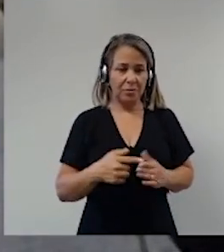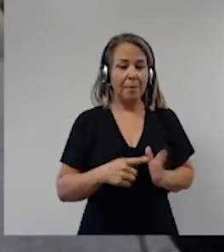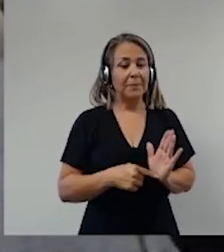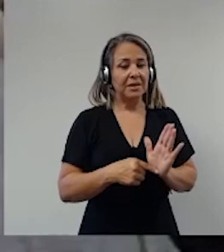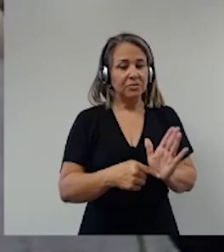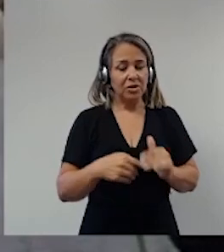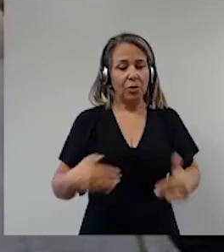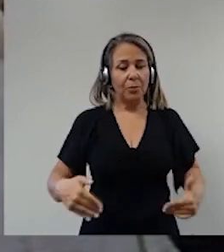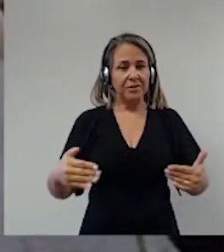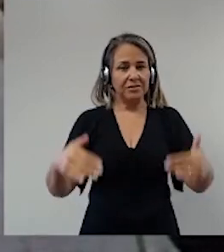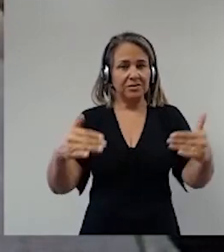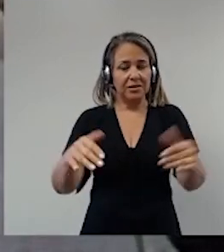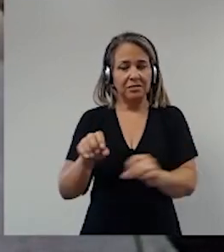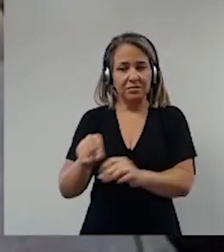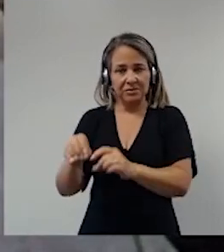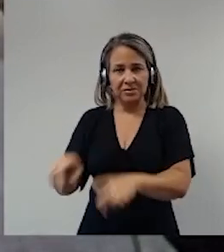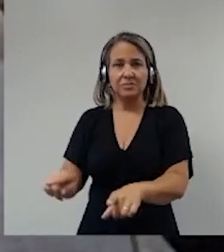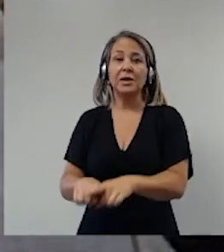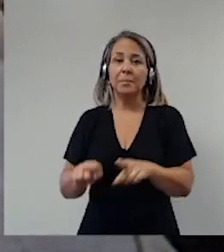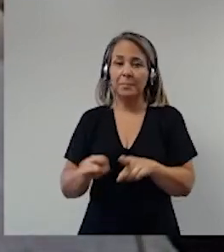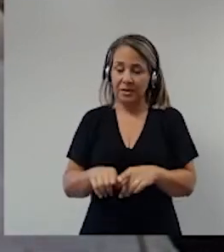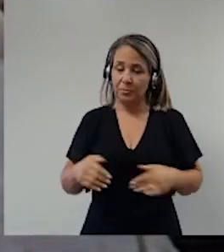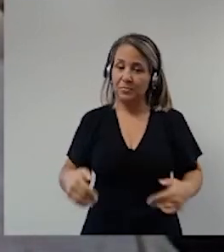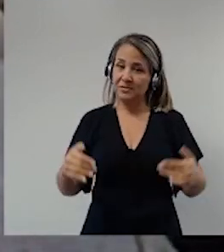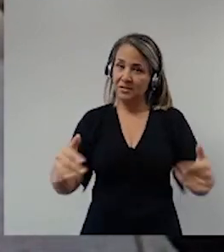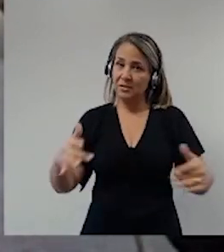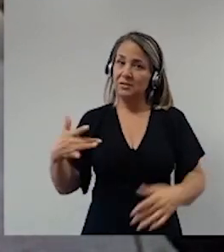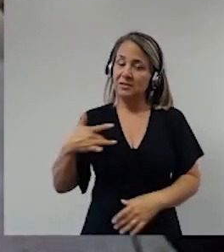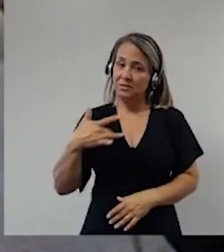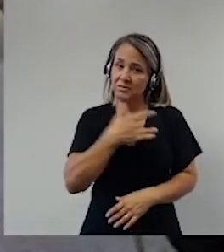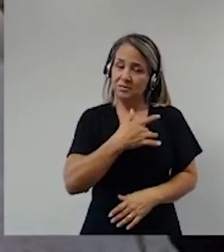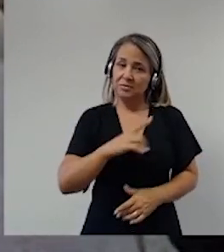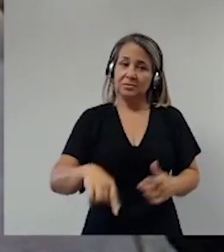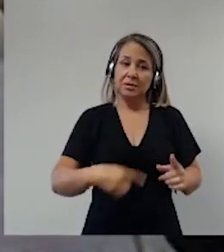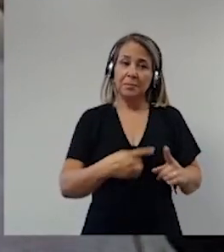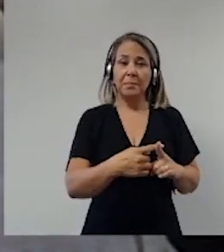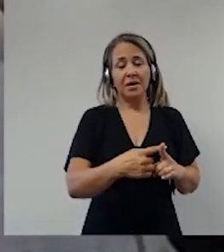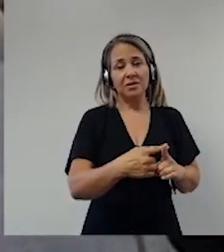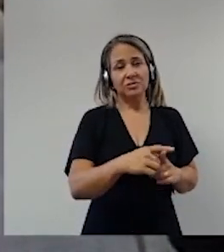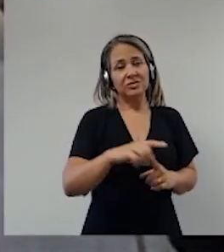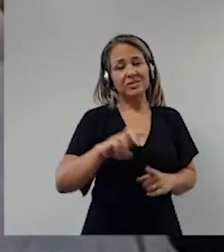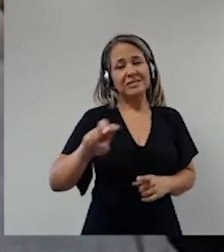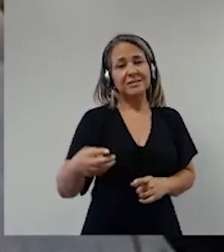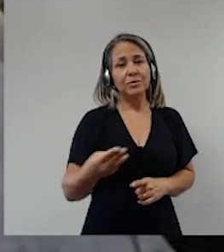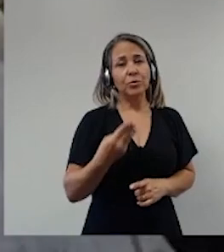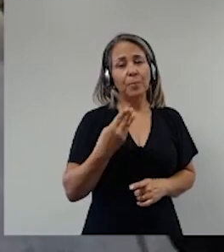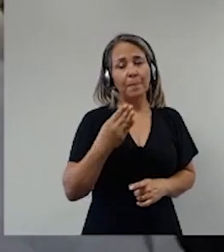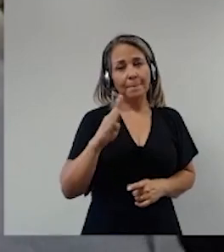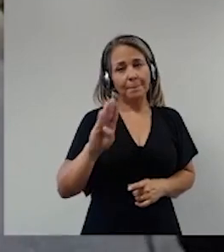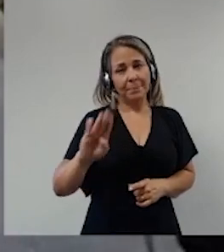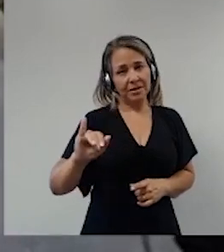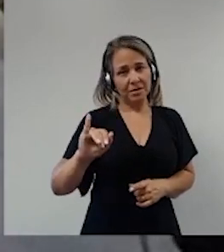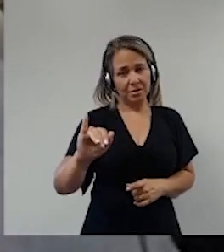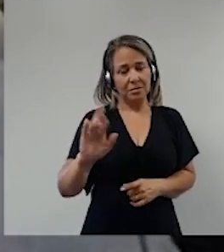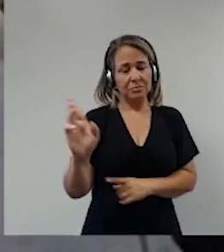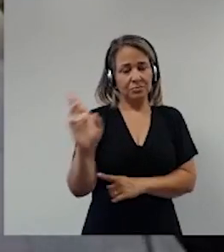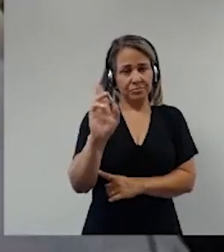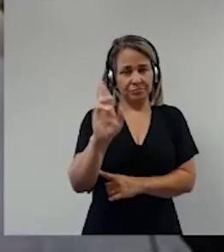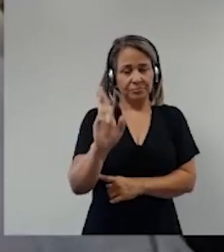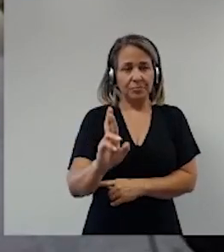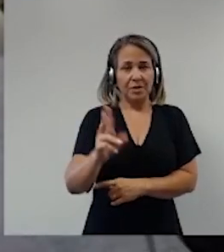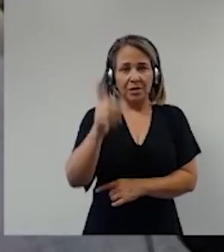Educação e do Ministério da Saúde, da ordem de mais de 5 bilhões de reais. No dia 18 de